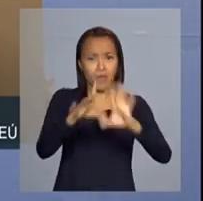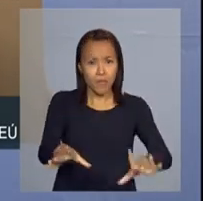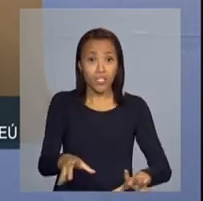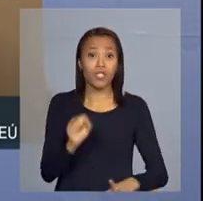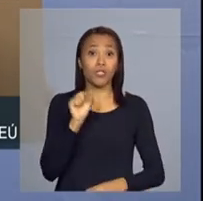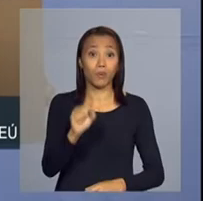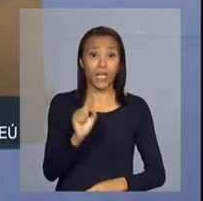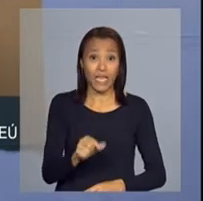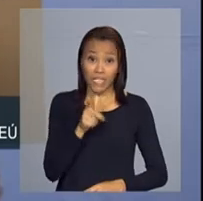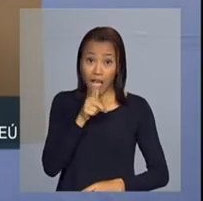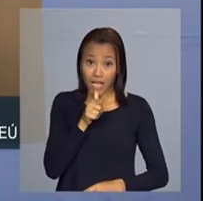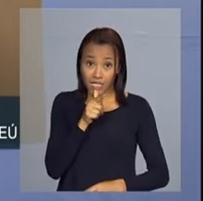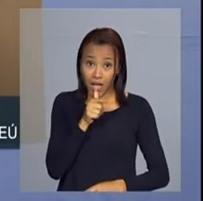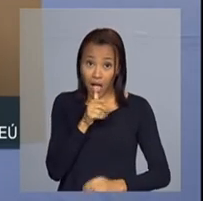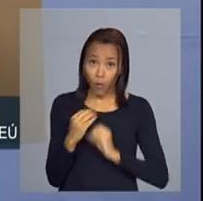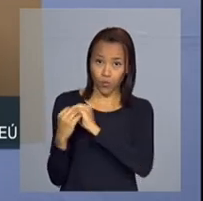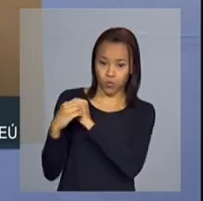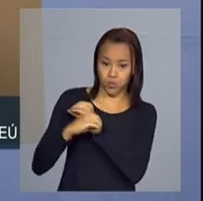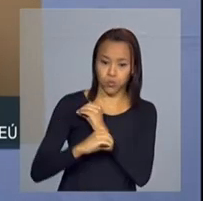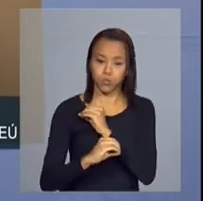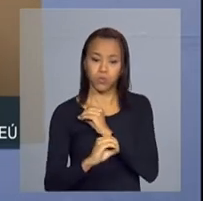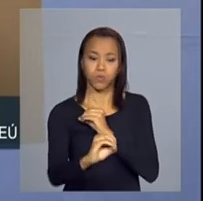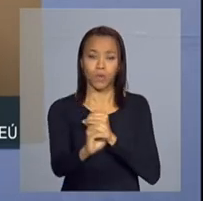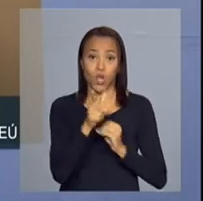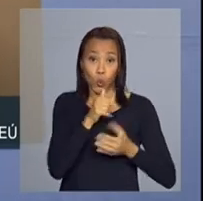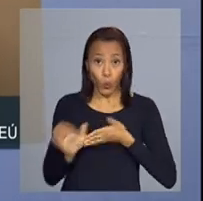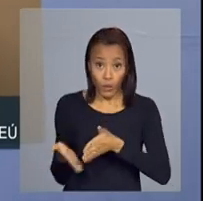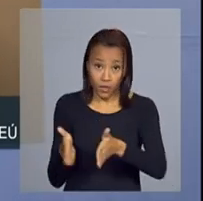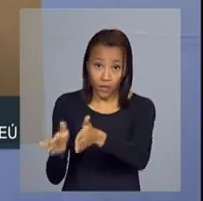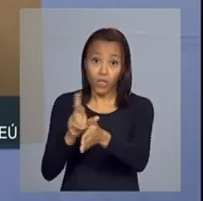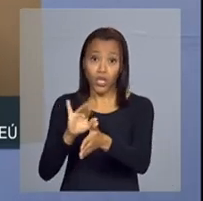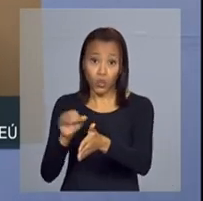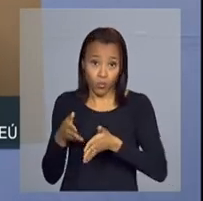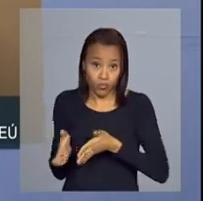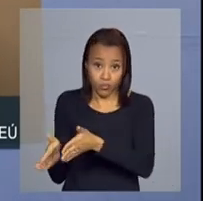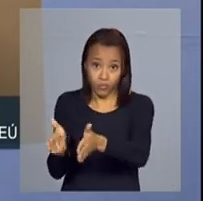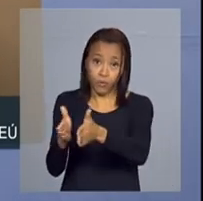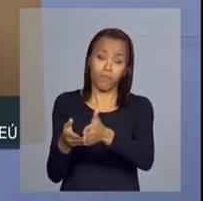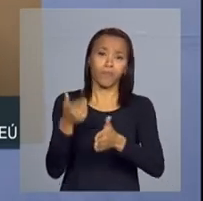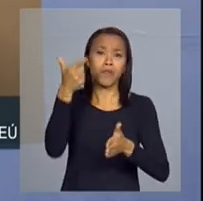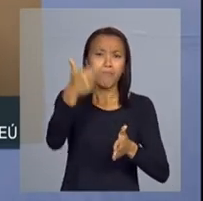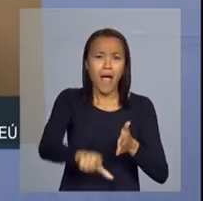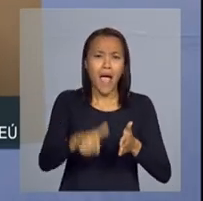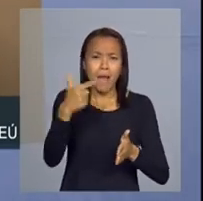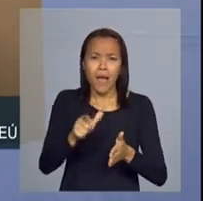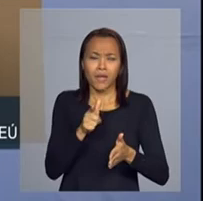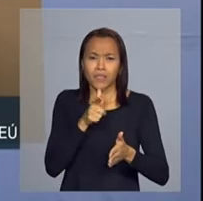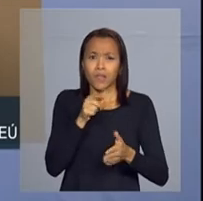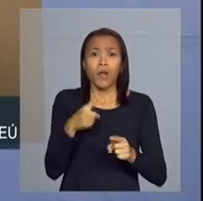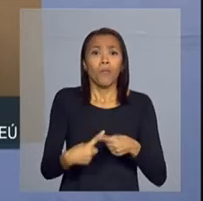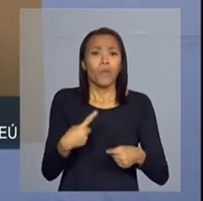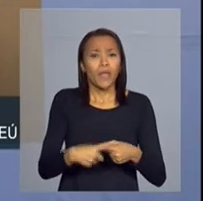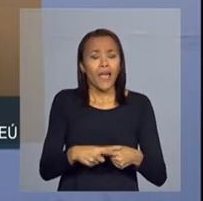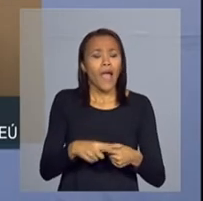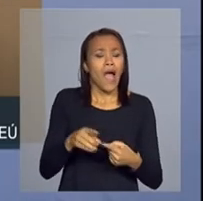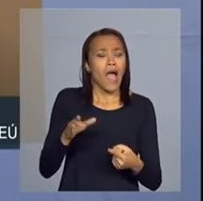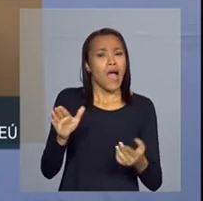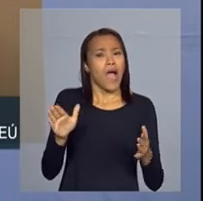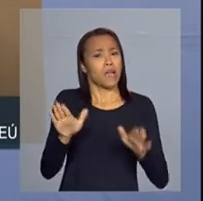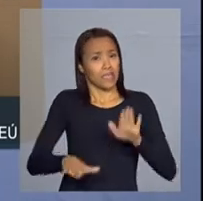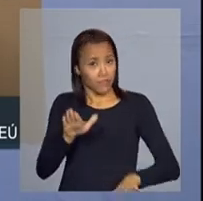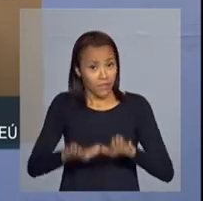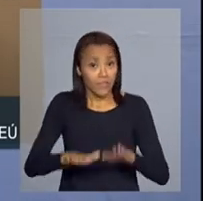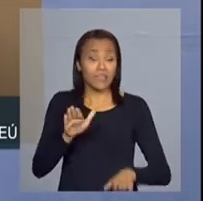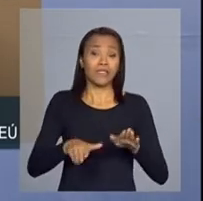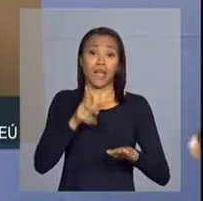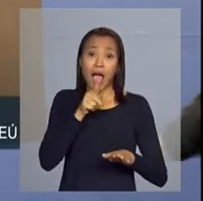águas do São Francisco, quando tiver água no São Francisco, em abundância, porque muitas vezes a